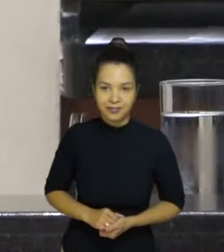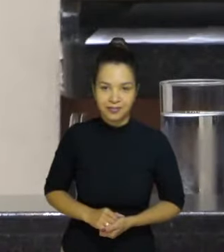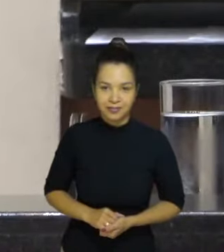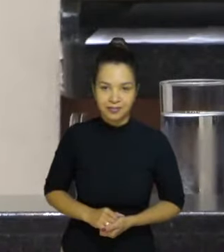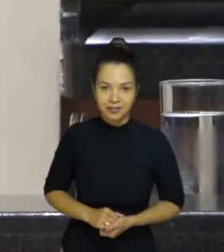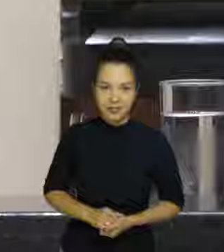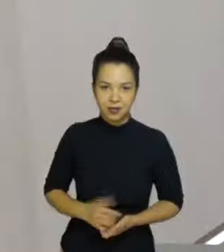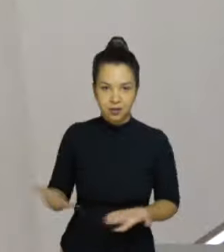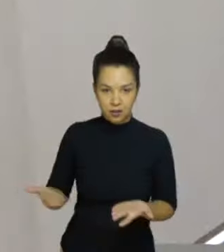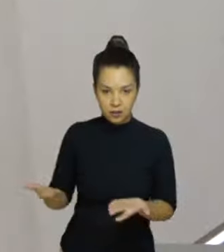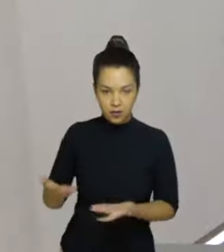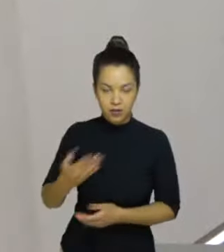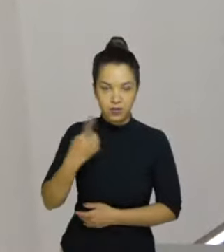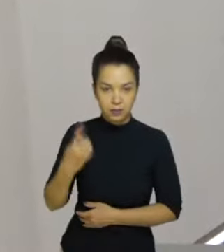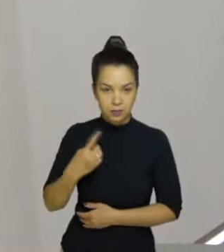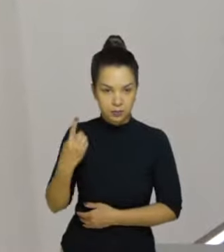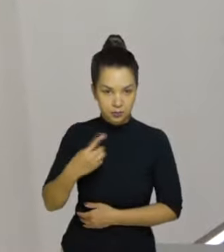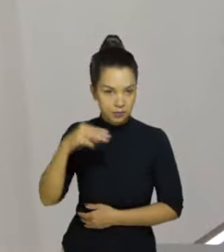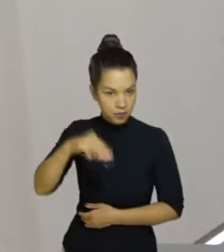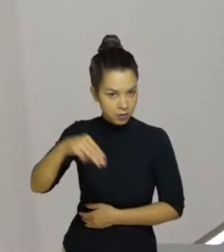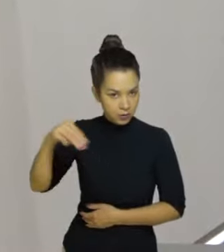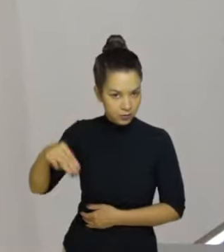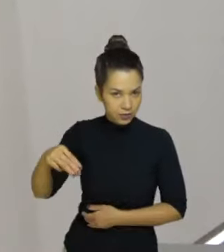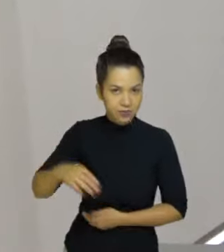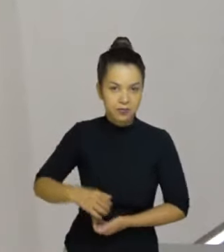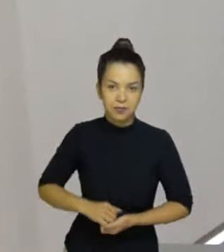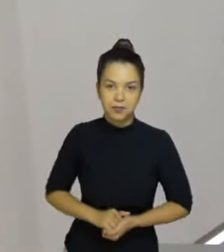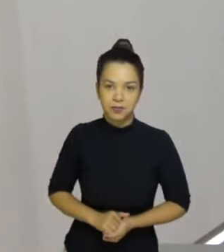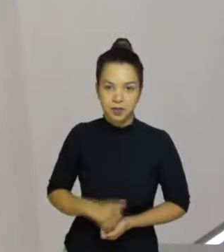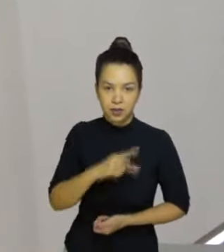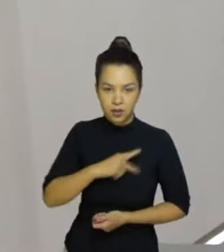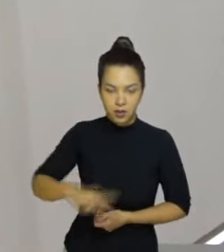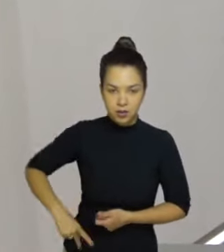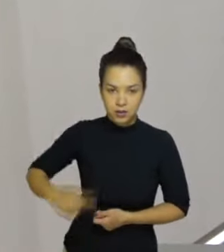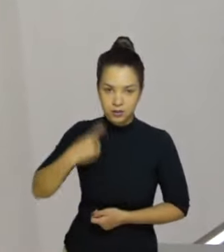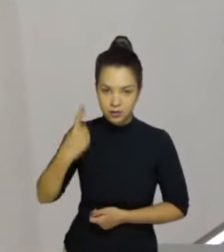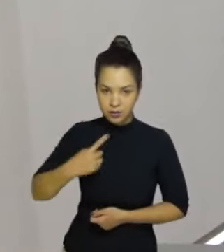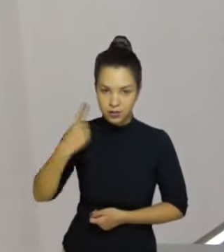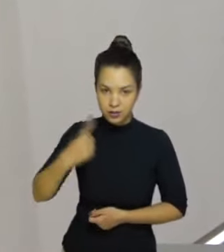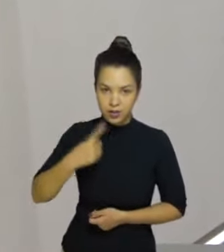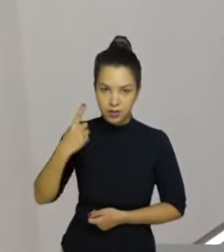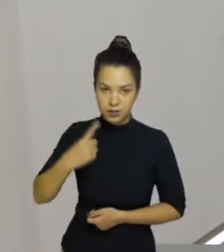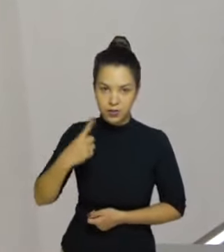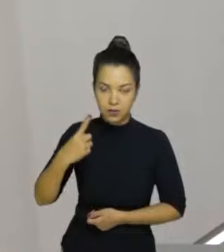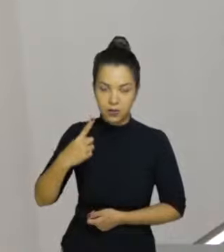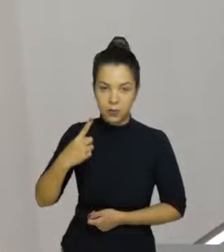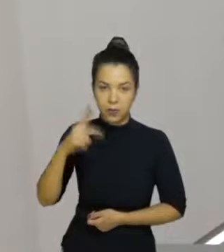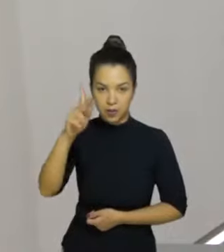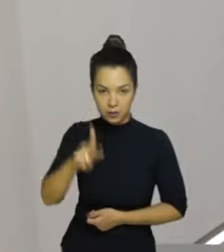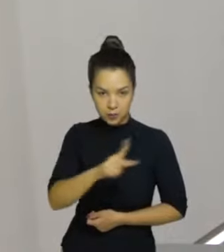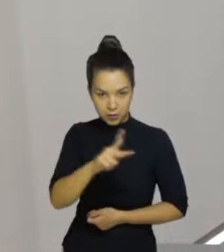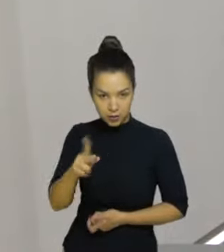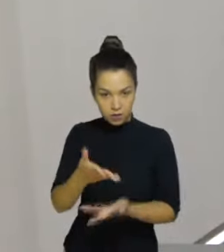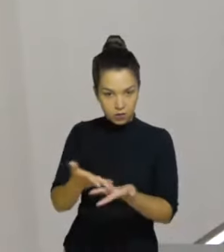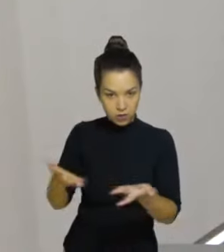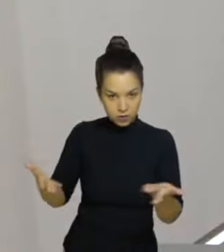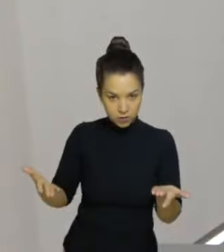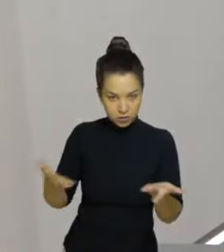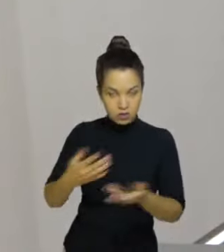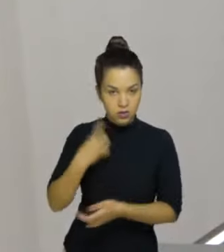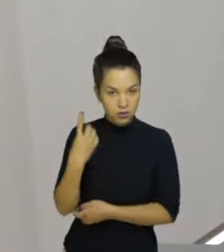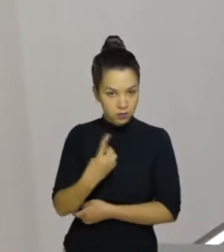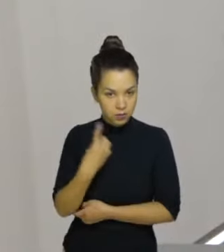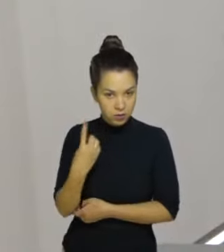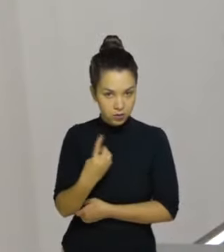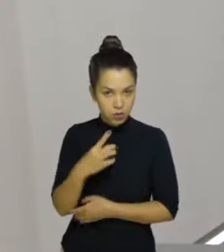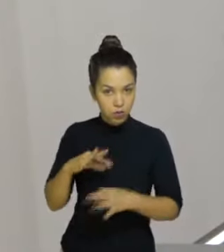Mário Mota. Senhor presidente, deputado Padre Pedro Baldissera, demais colegas,